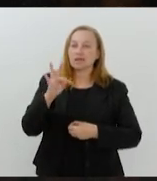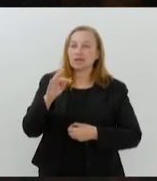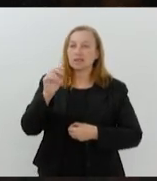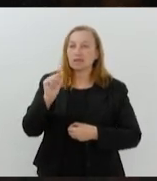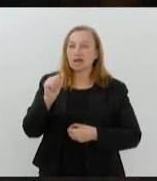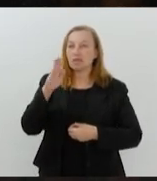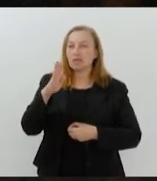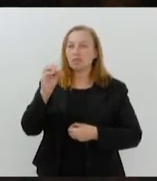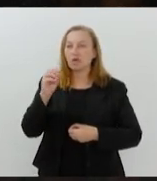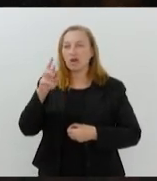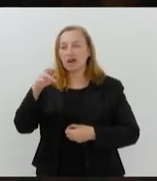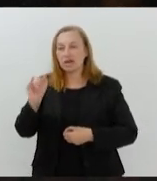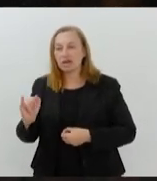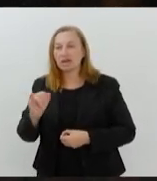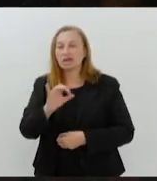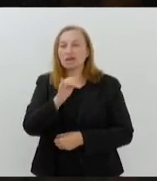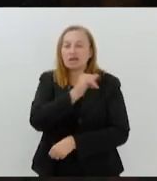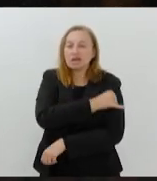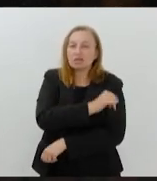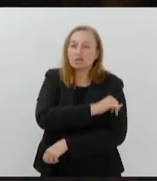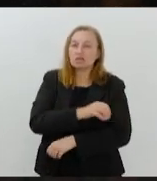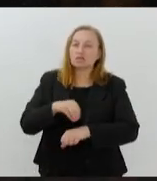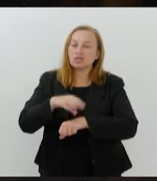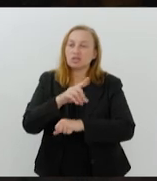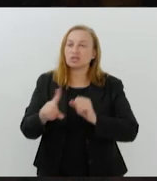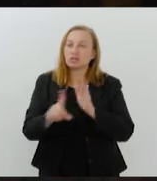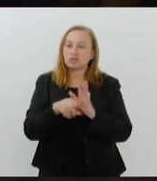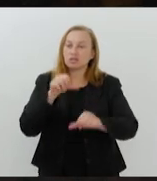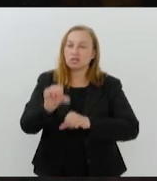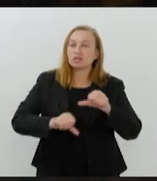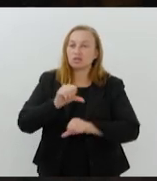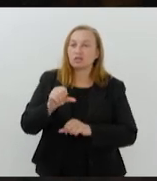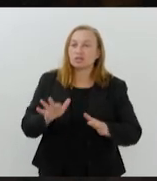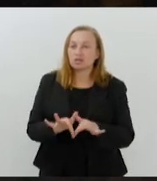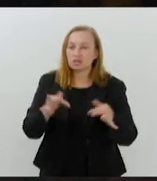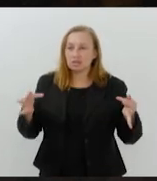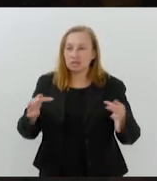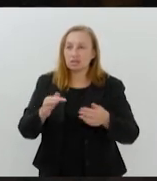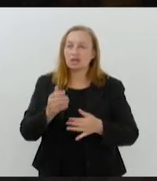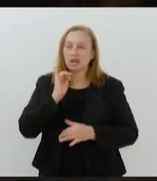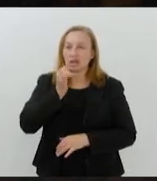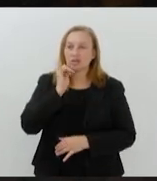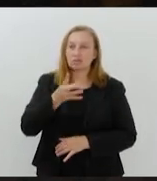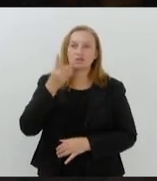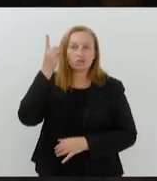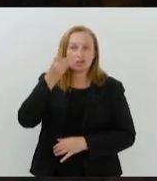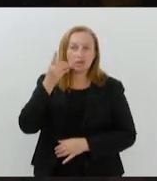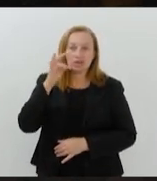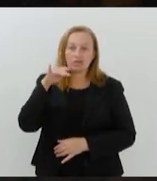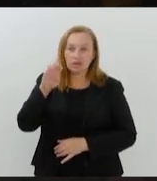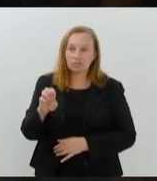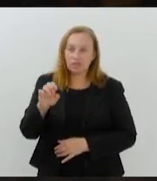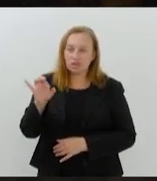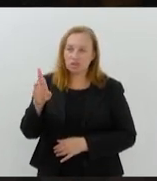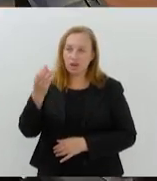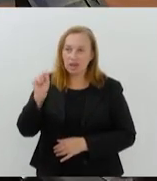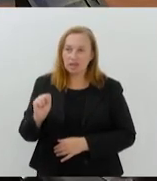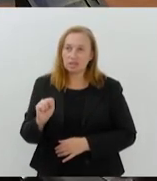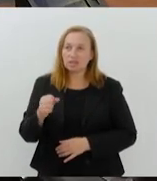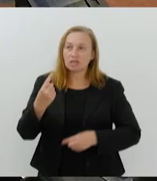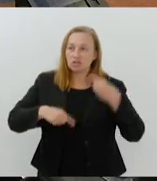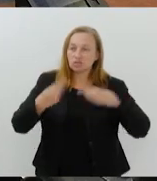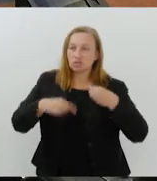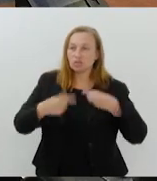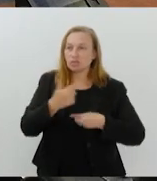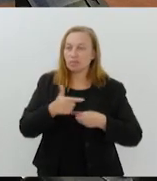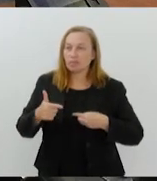Janeiro. Pareceres das comissões de indicação legislativa para transformação e indicação simples. Relator, deputado Felipe Soares. Beleza. Em discussão.